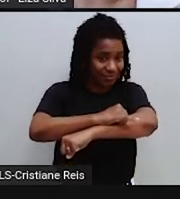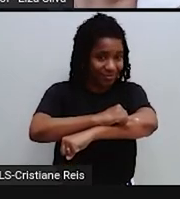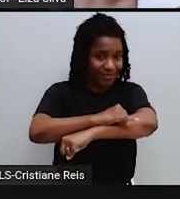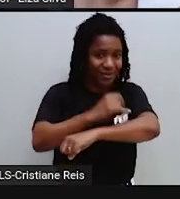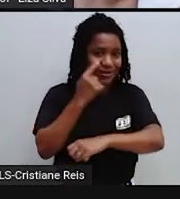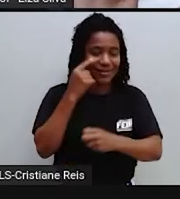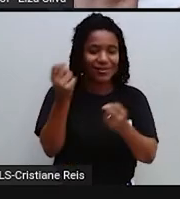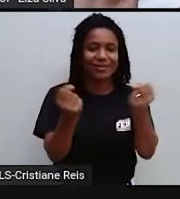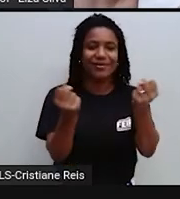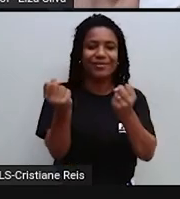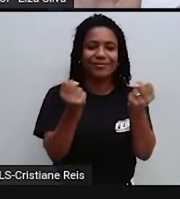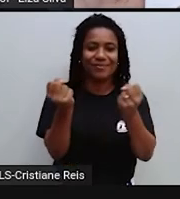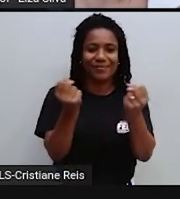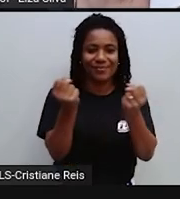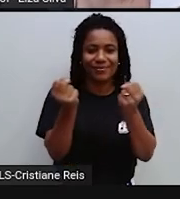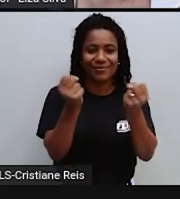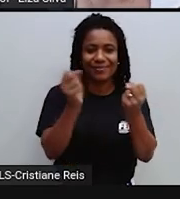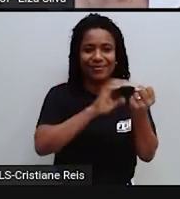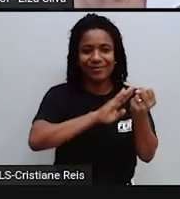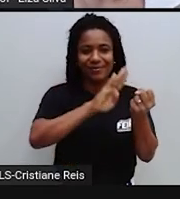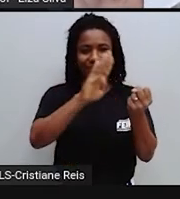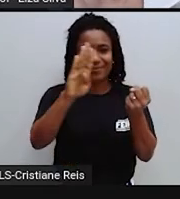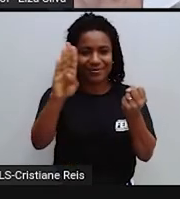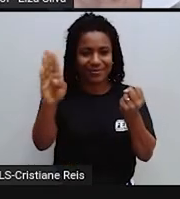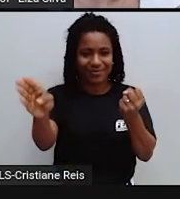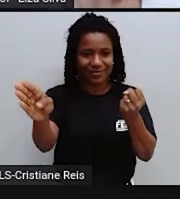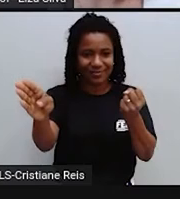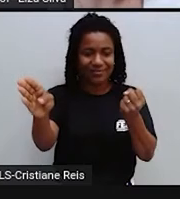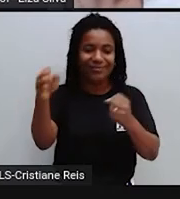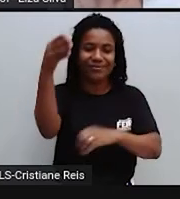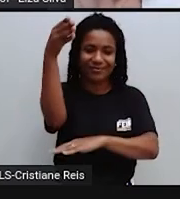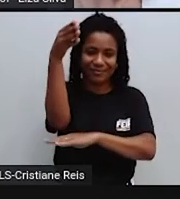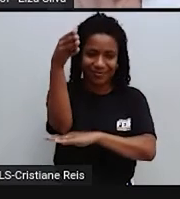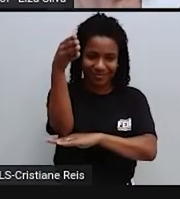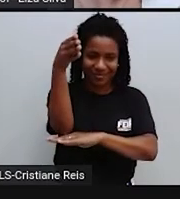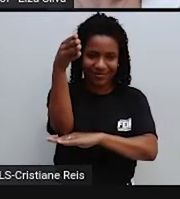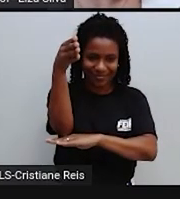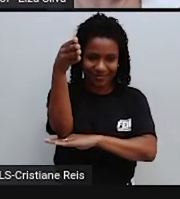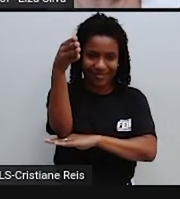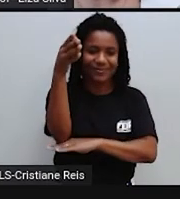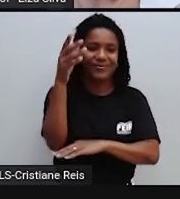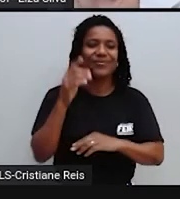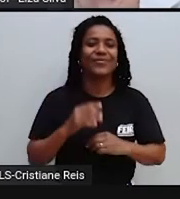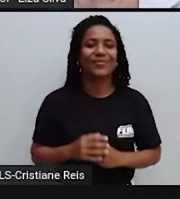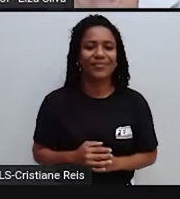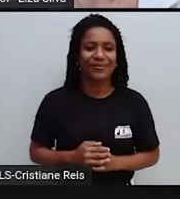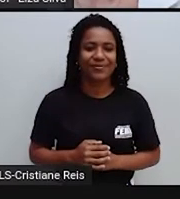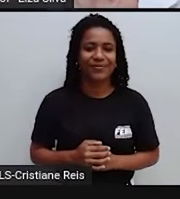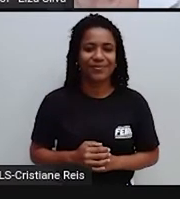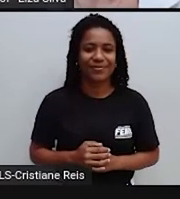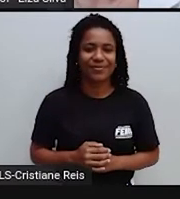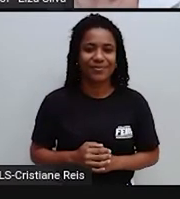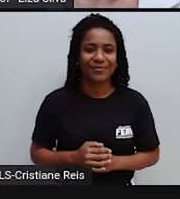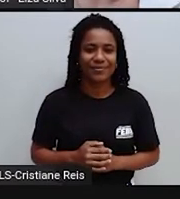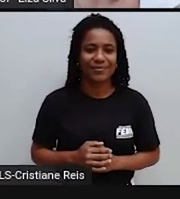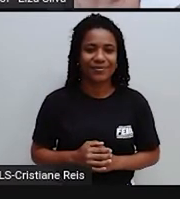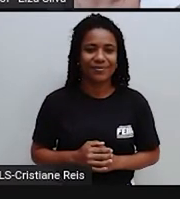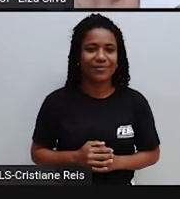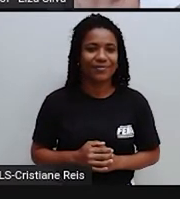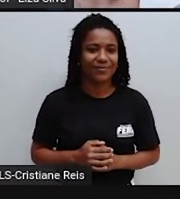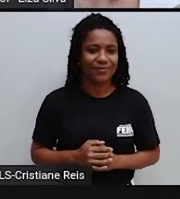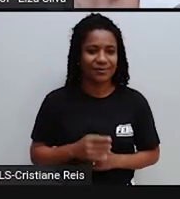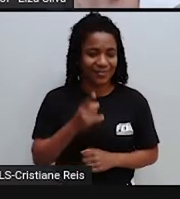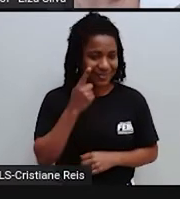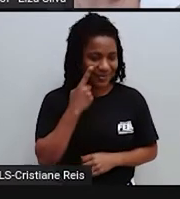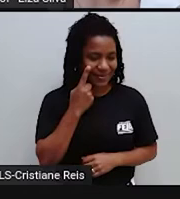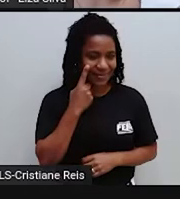para o carro particular para ir direto para o hotel. Ok? Arrivals, do you know?